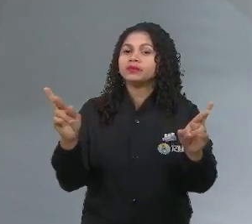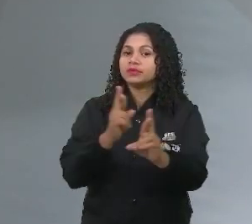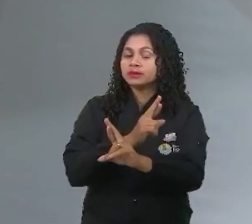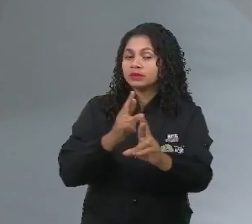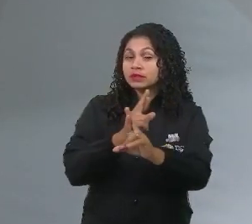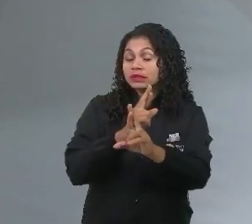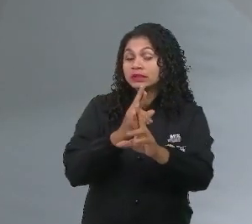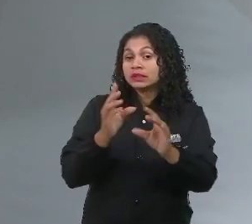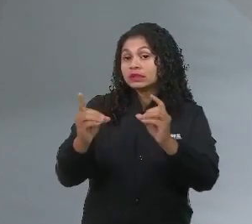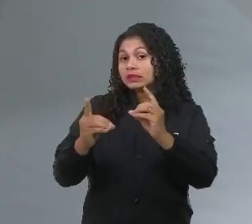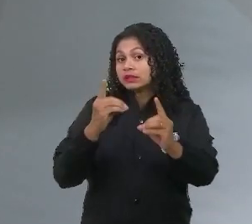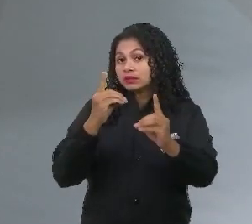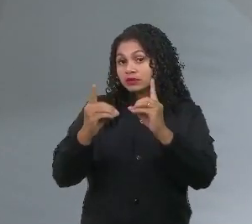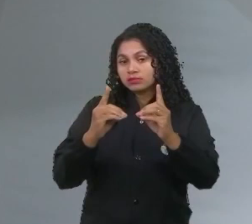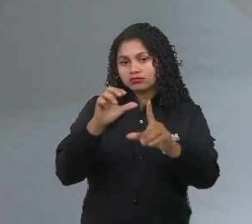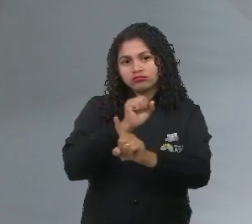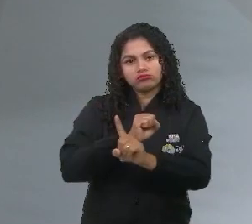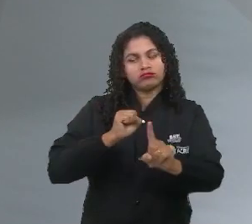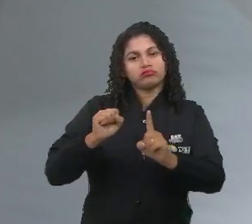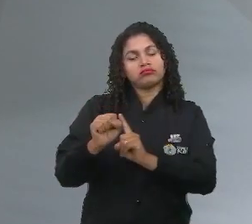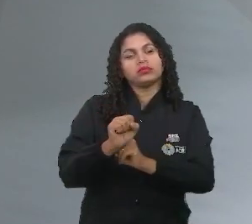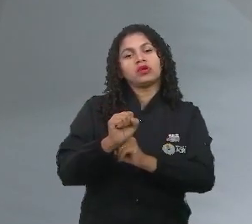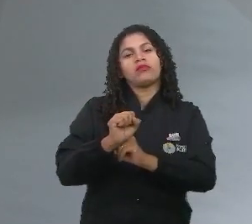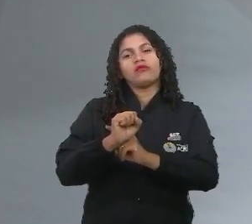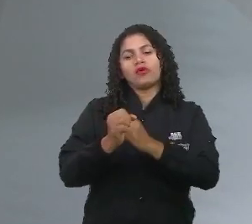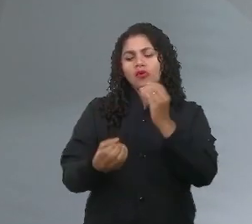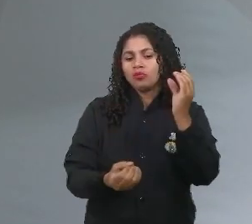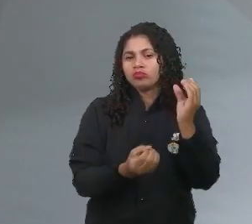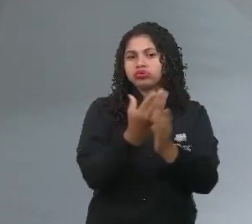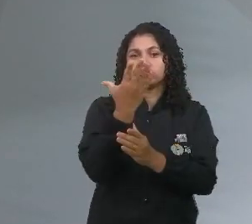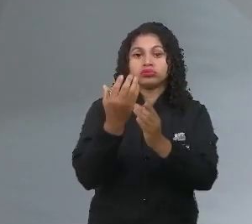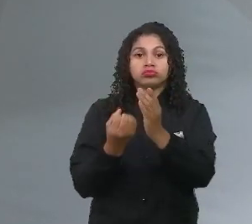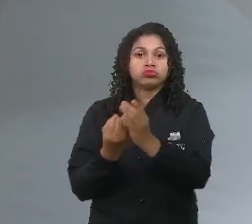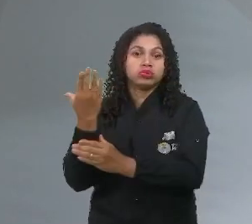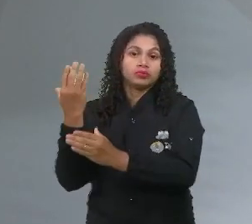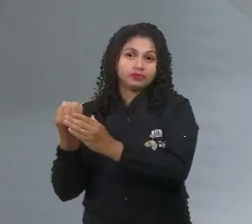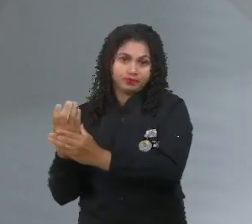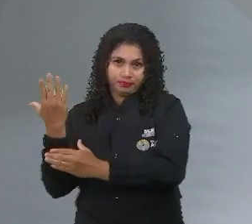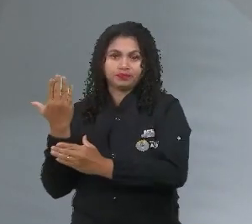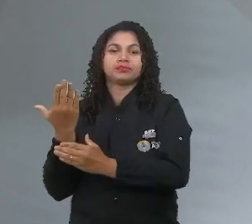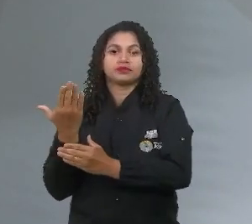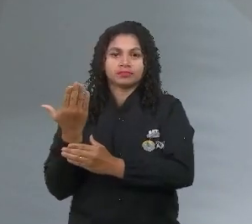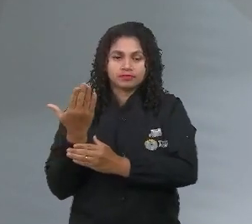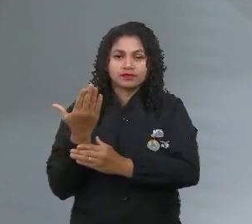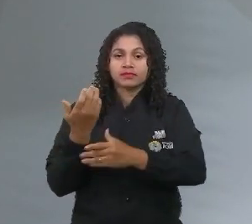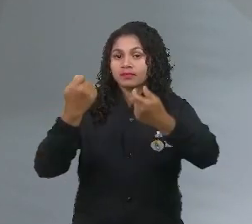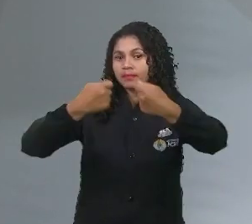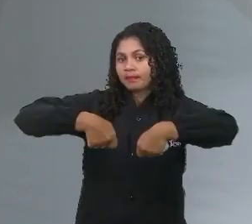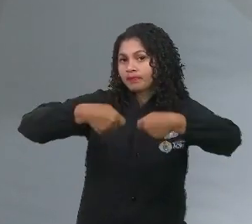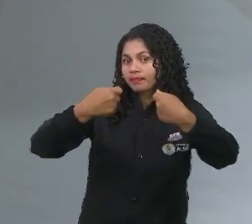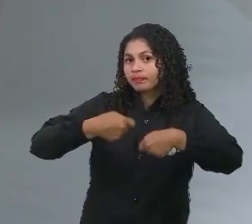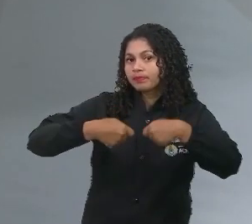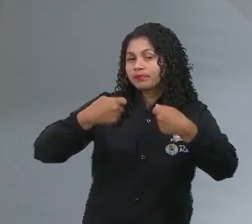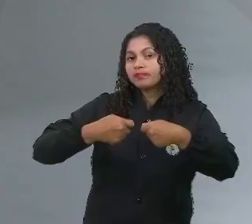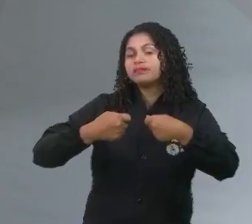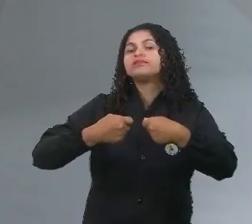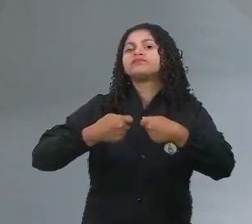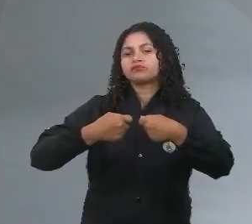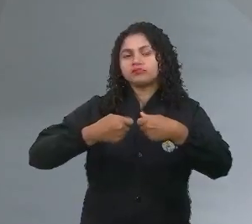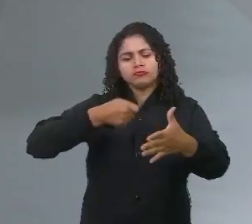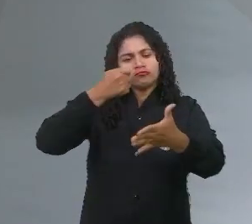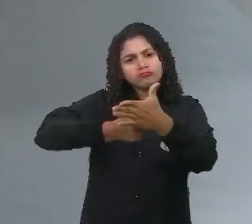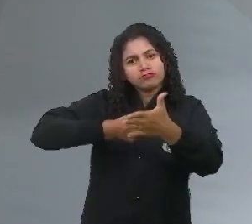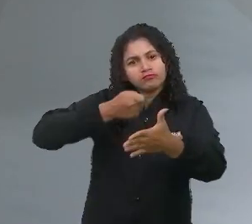relações sociais, elas foram sendo elaboradas, elas foram surgindo, essas necessidades,